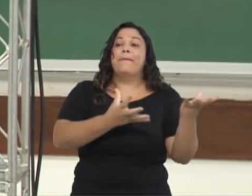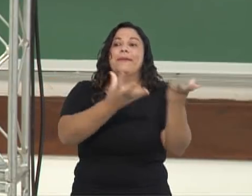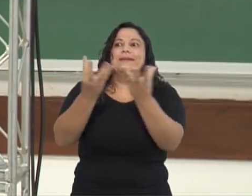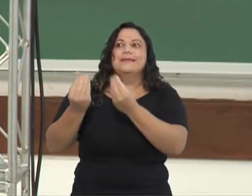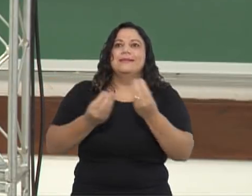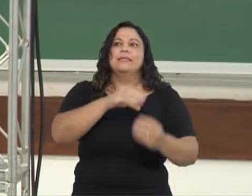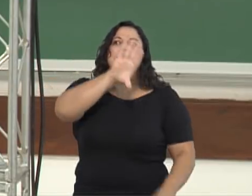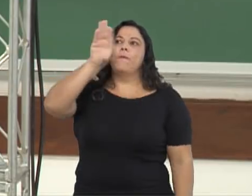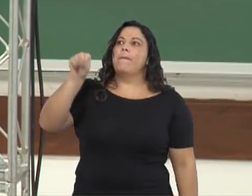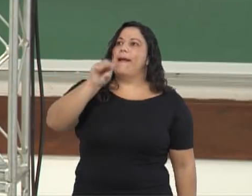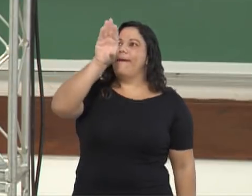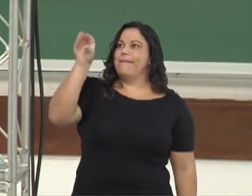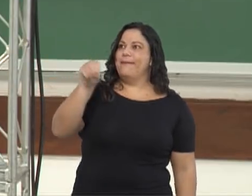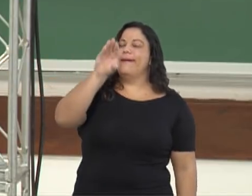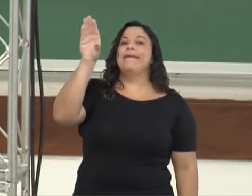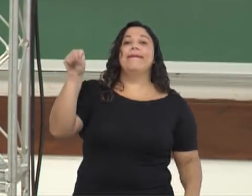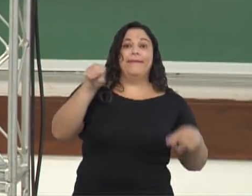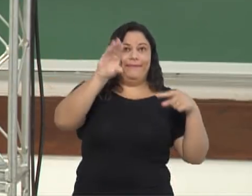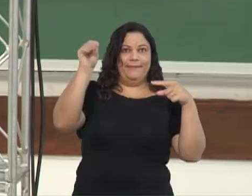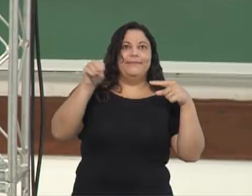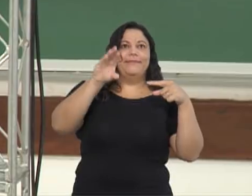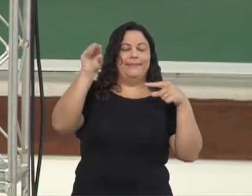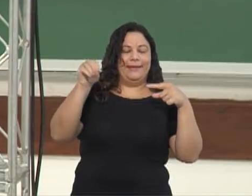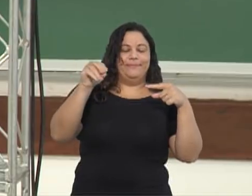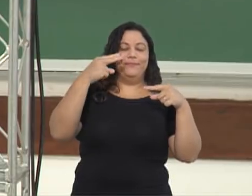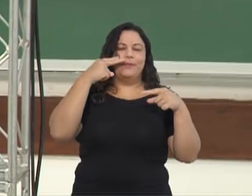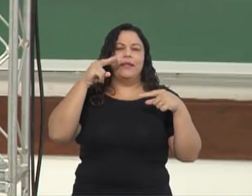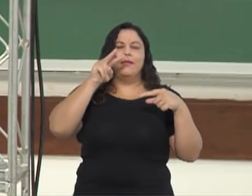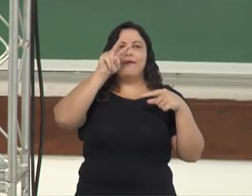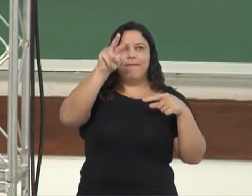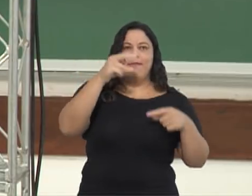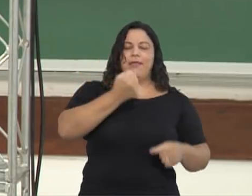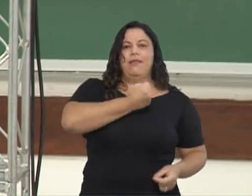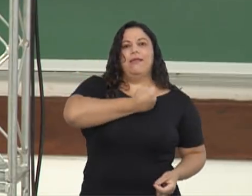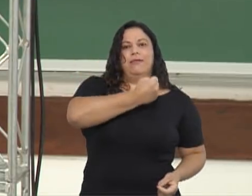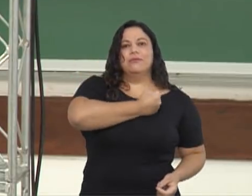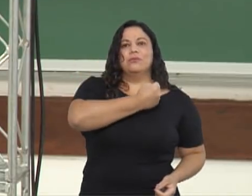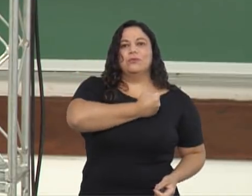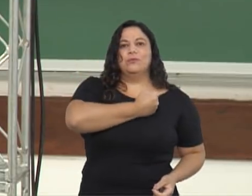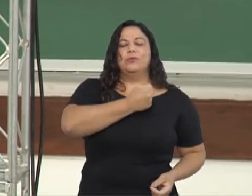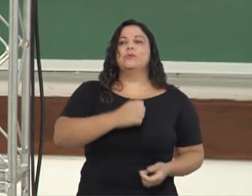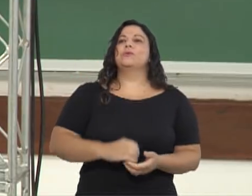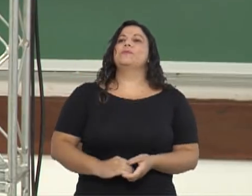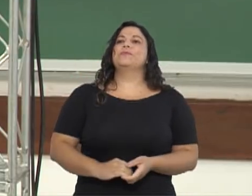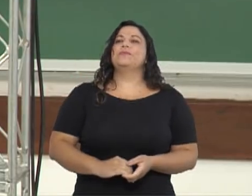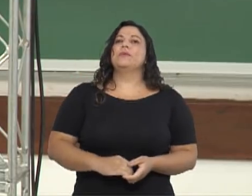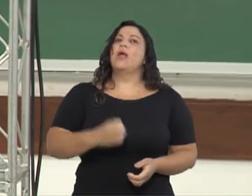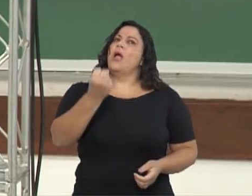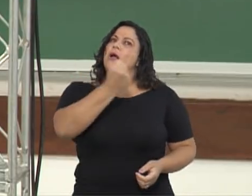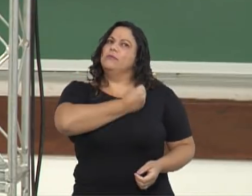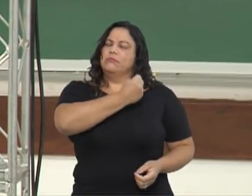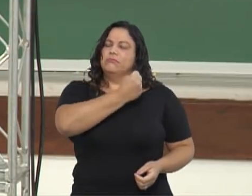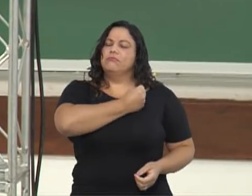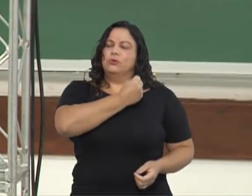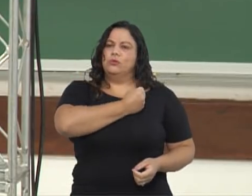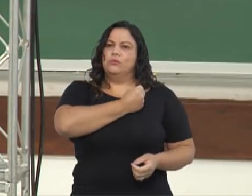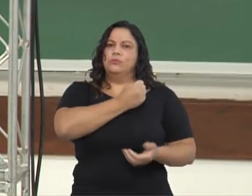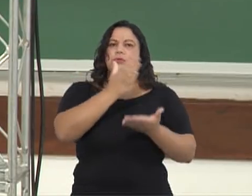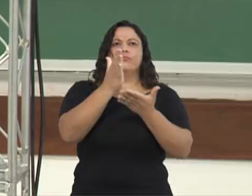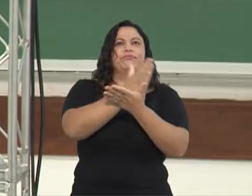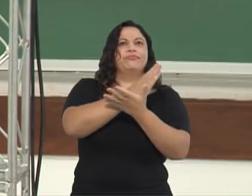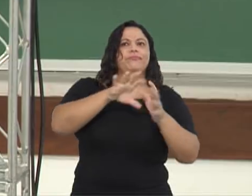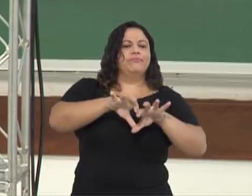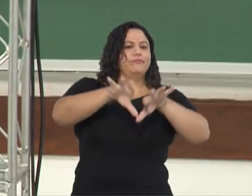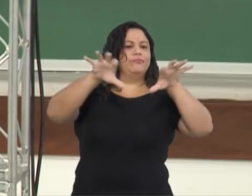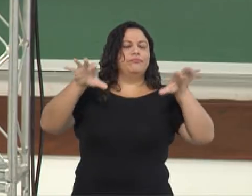nós vamos falar e vamos ouvir os nossos numerozinhos. Os números, eles estão divididos em dois. Primeiro,